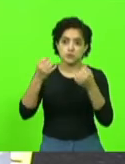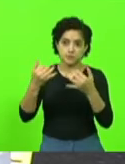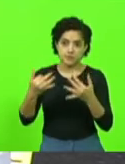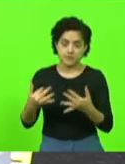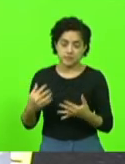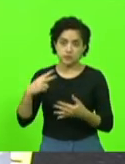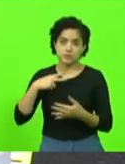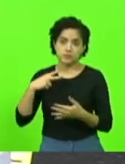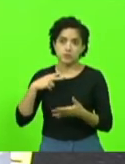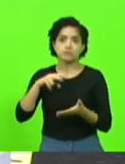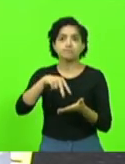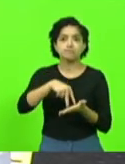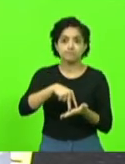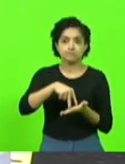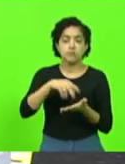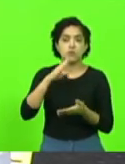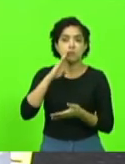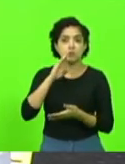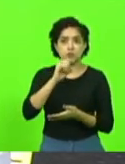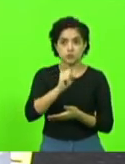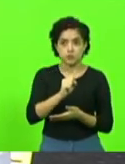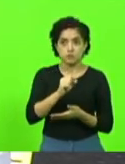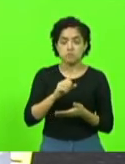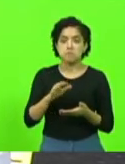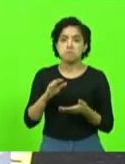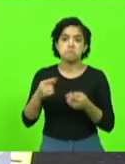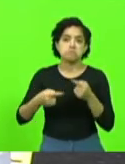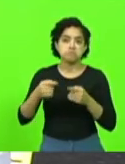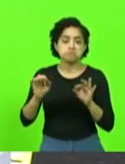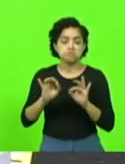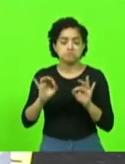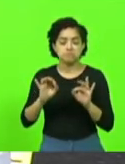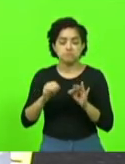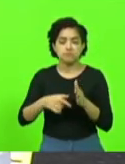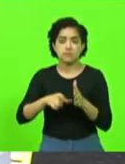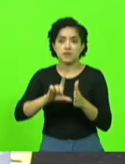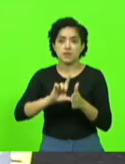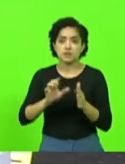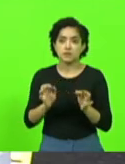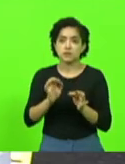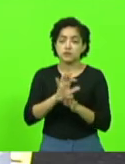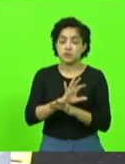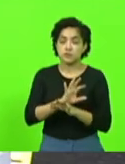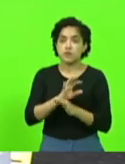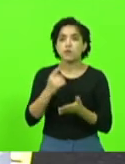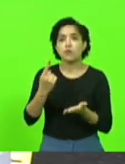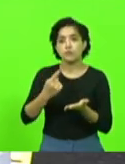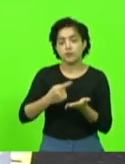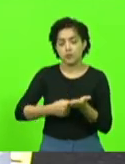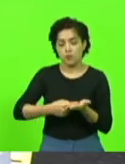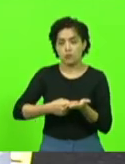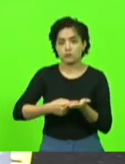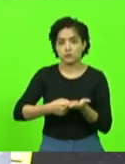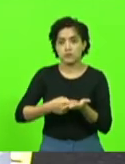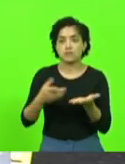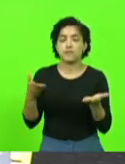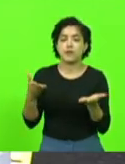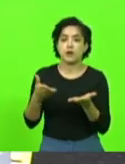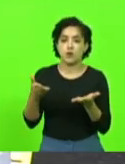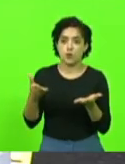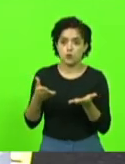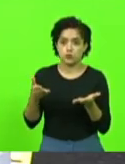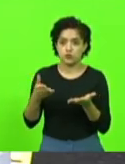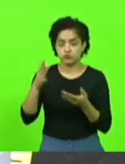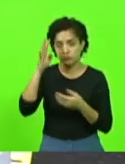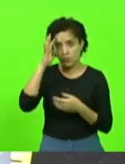Fez uso da palavra o senhor deputado Bruno Souza, nada mais na venda da tratada. O presidente, antes de encerrar a sessão, convocou outra ordinária para a quarta